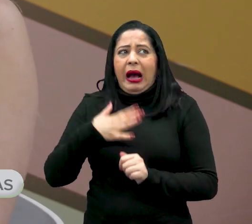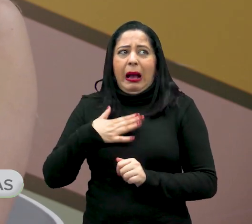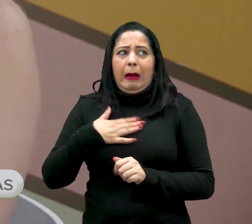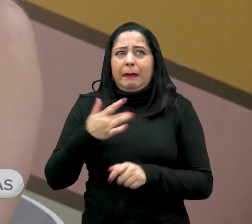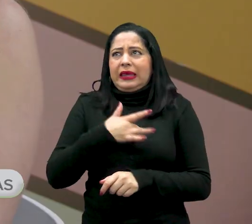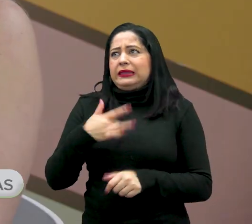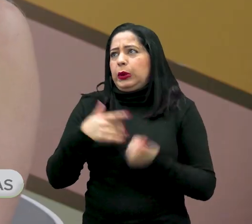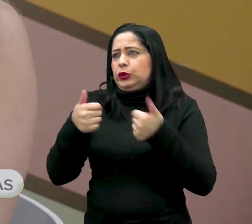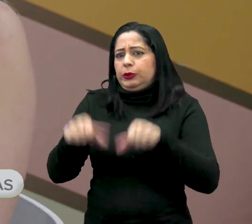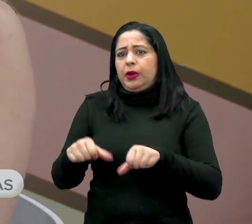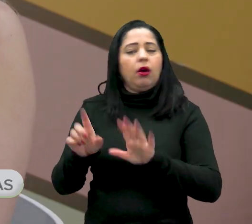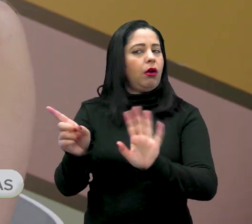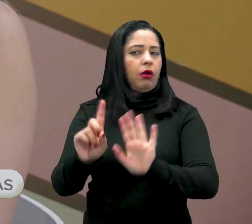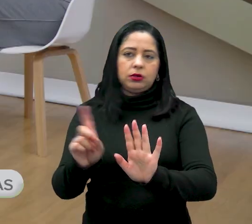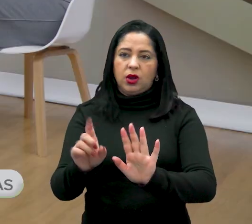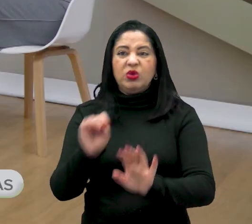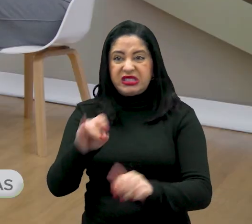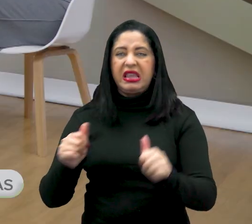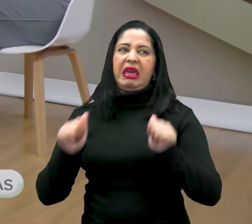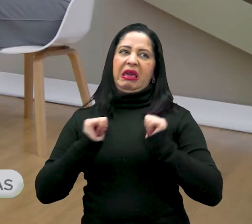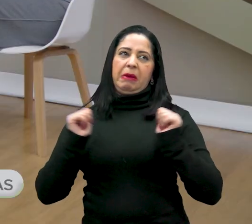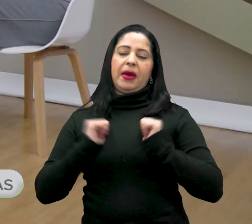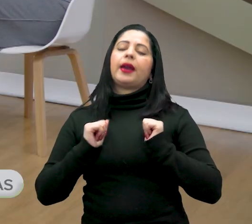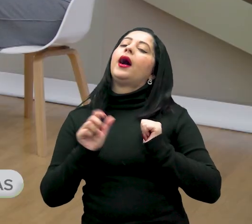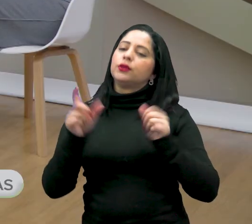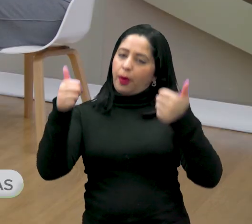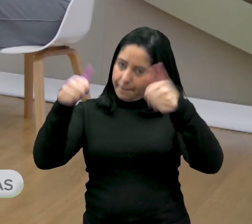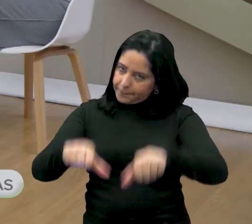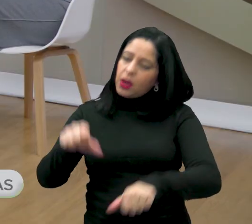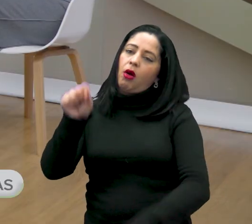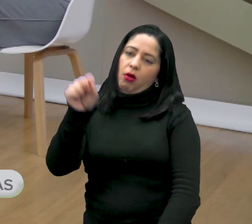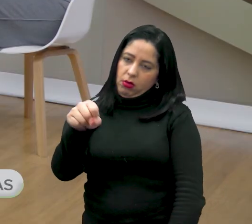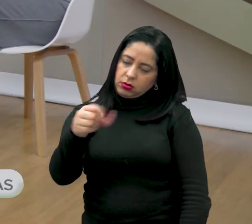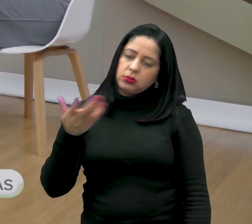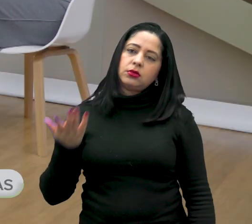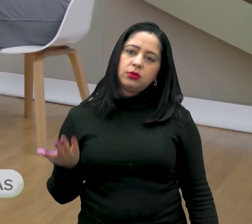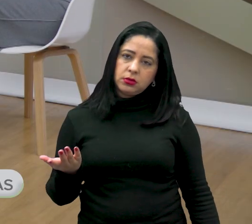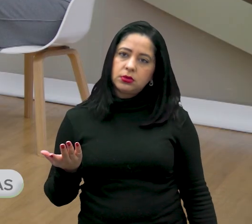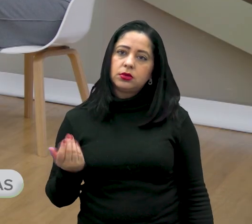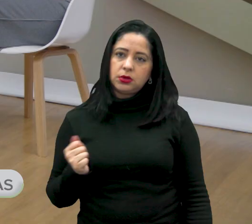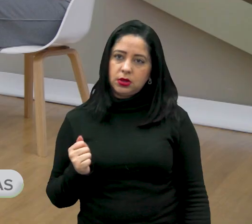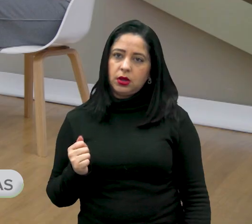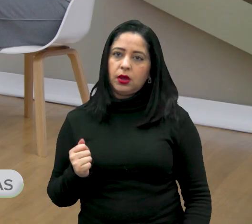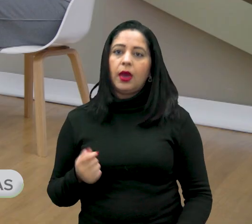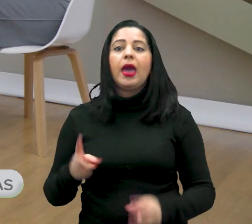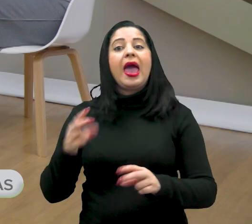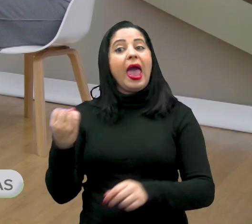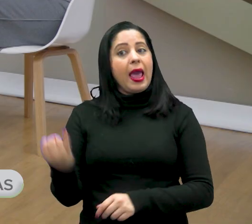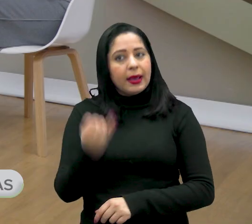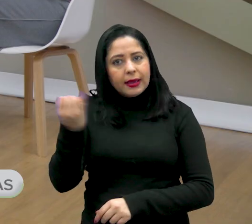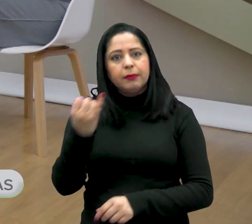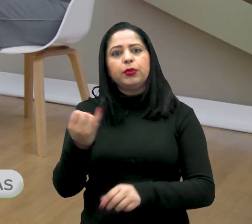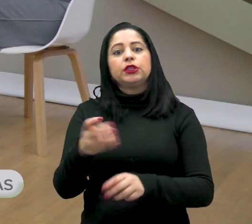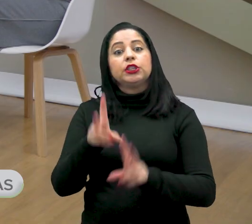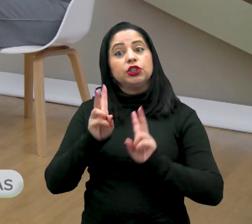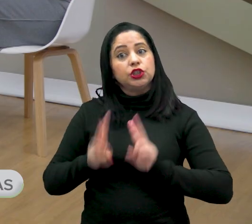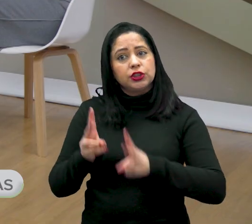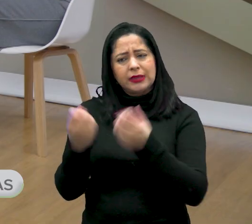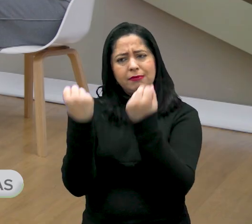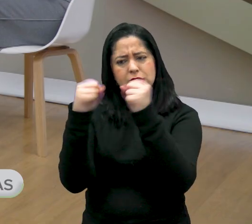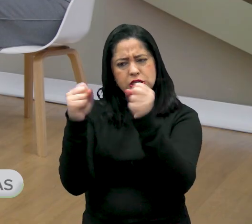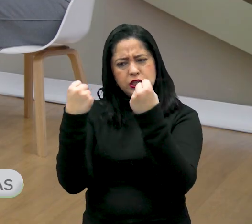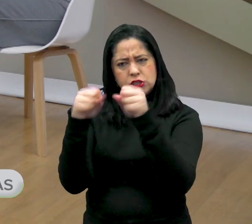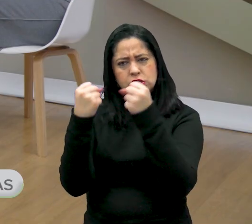parado, com certeza vai piorar mais ainda. E não é porque você vai operar que não tem que fortalecer também. Lógico. Fortalecimento vai ser importante Com pré, certeza.